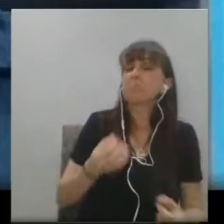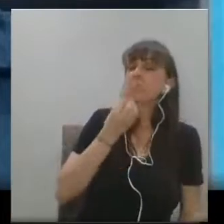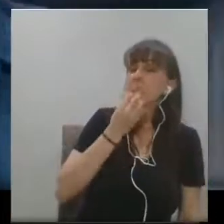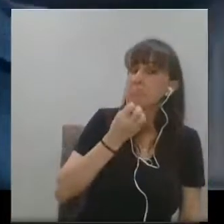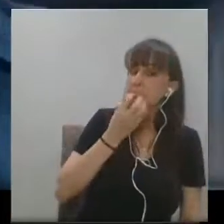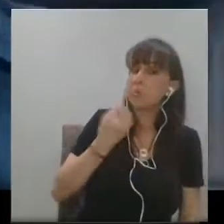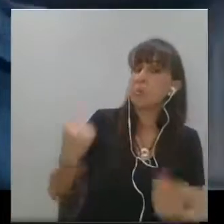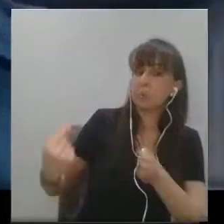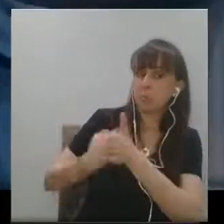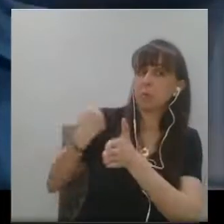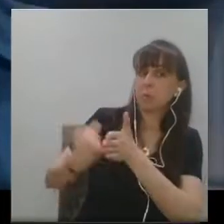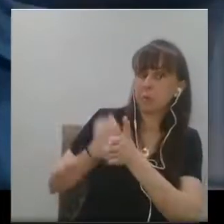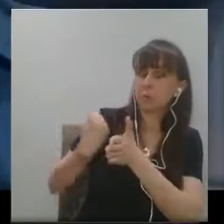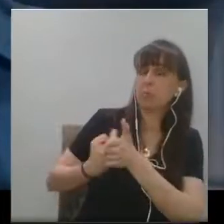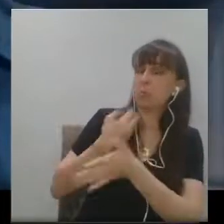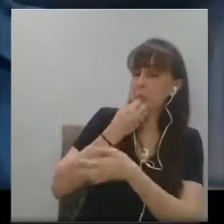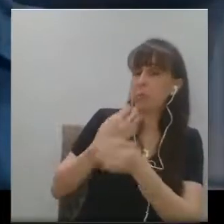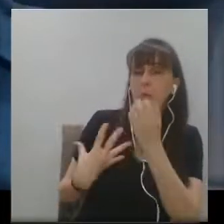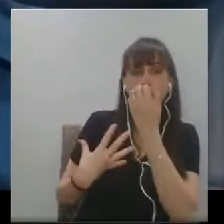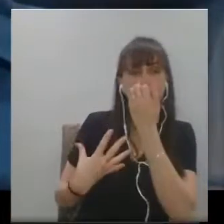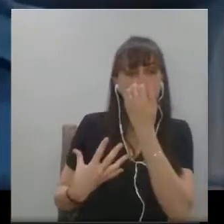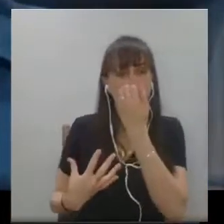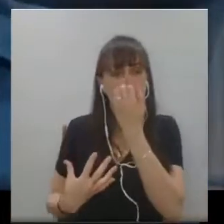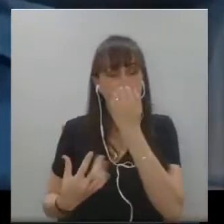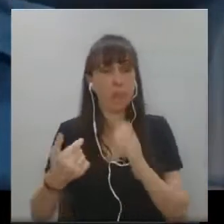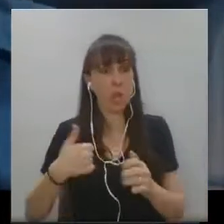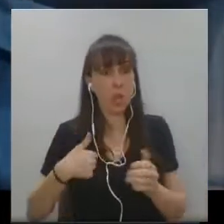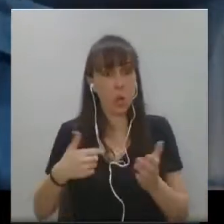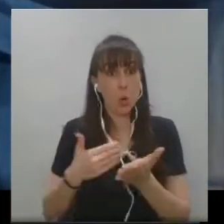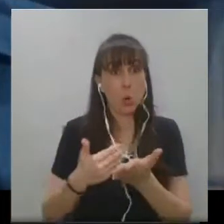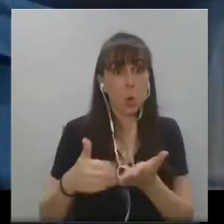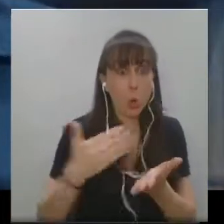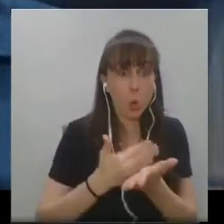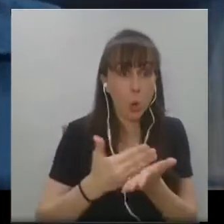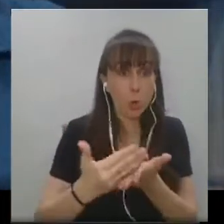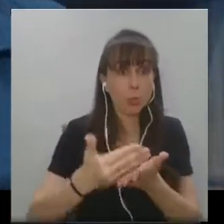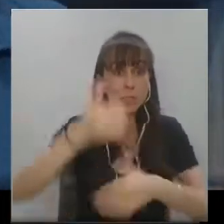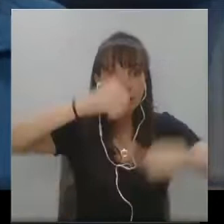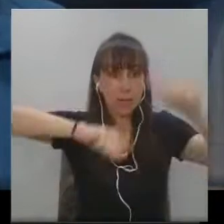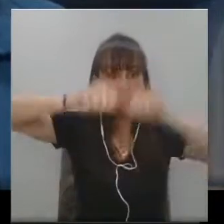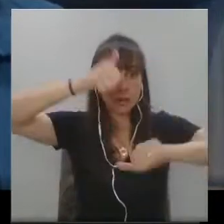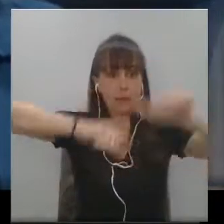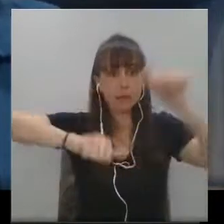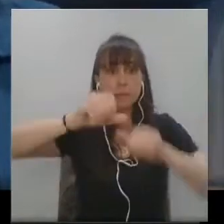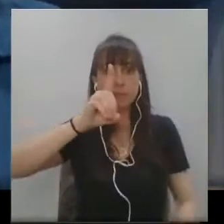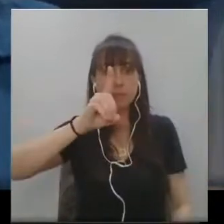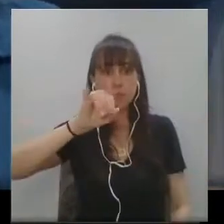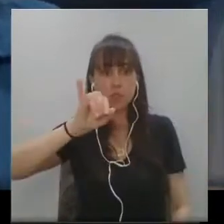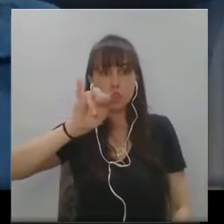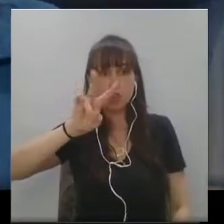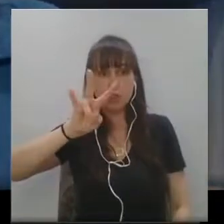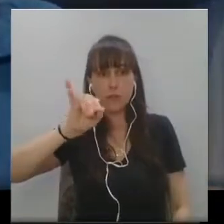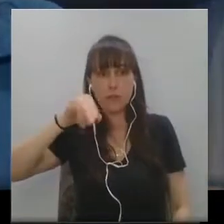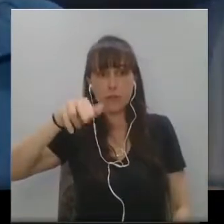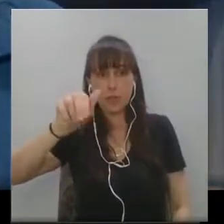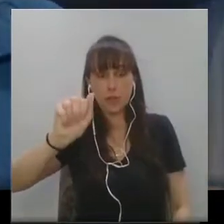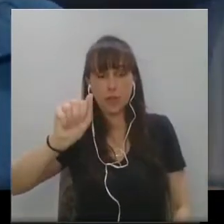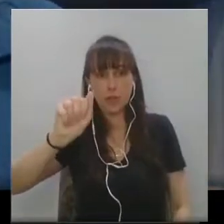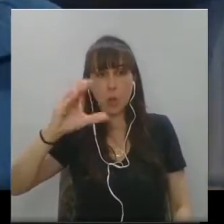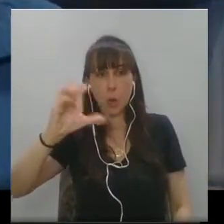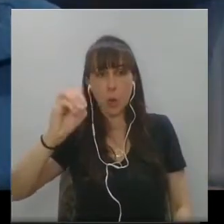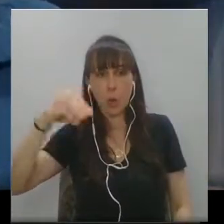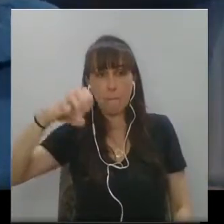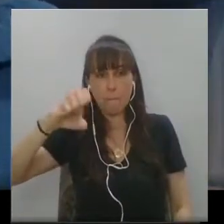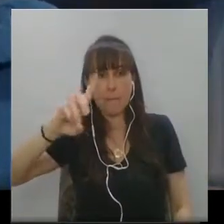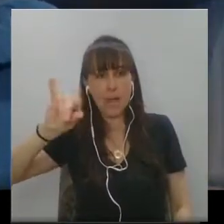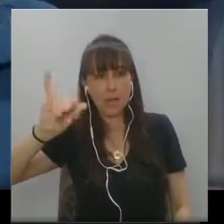pergunta. Quando eu comecei a analisar a Divina Comédia do Dante Alighieri, lá no canal Três Vezes, muitas pessoas me perguntaram, né, como é que eu faço